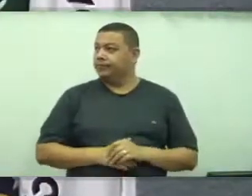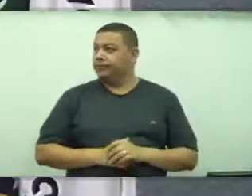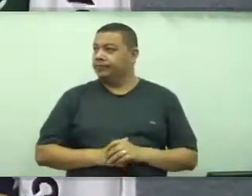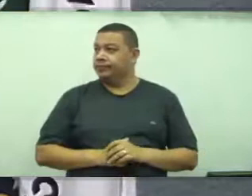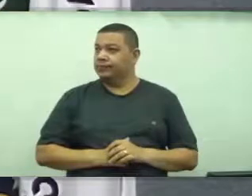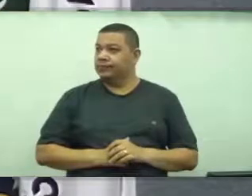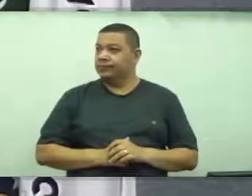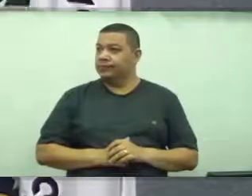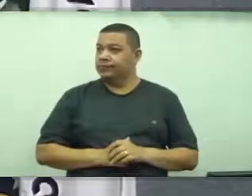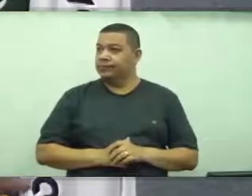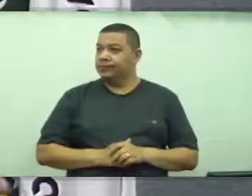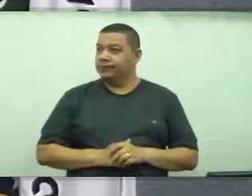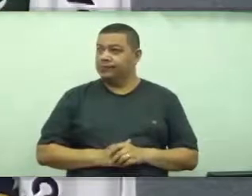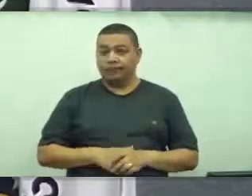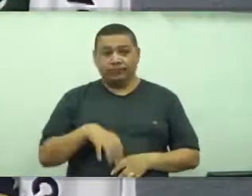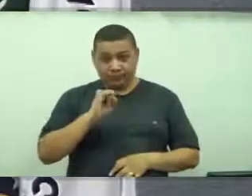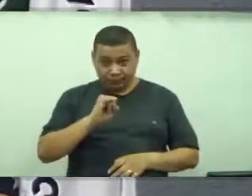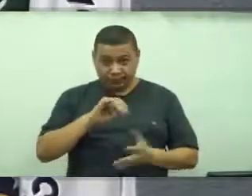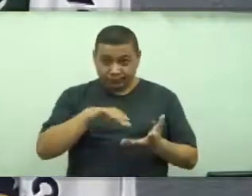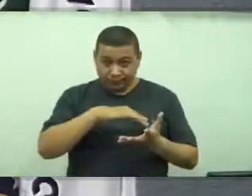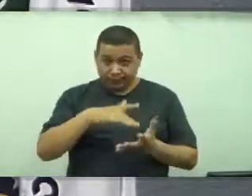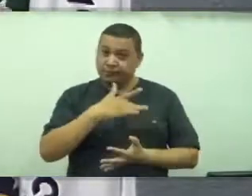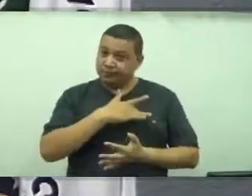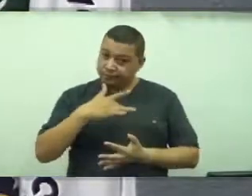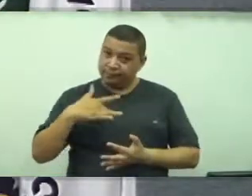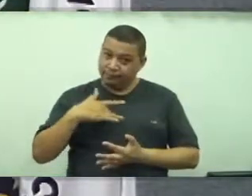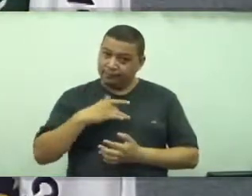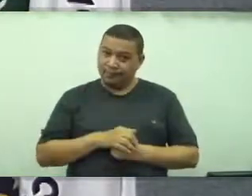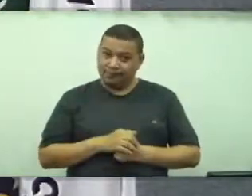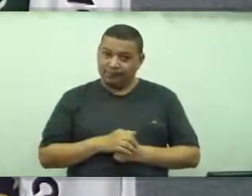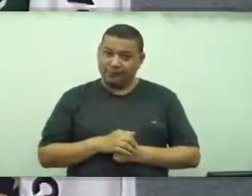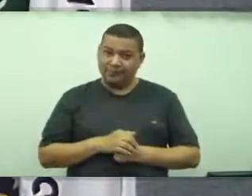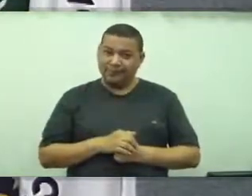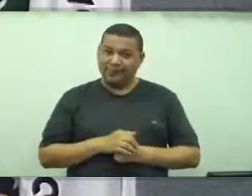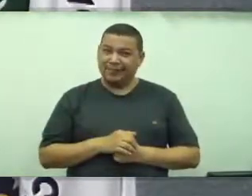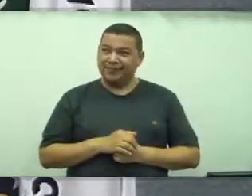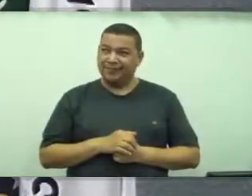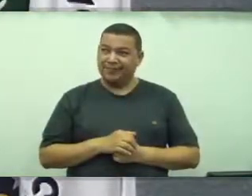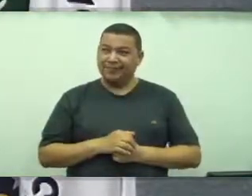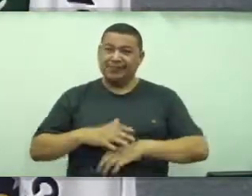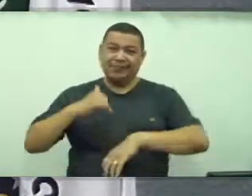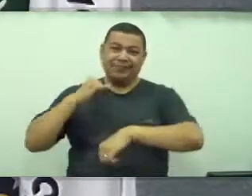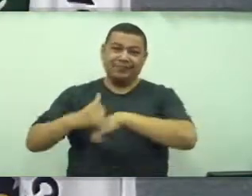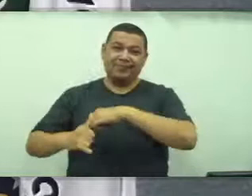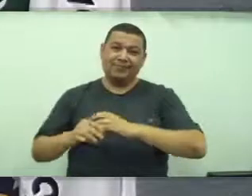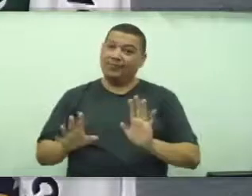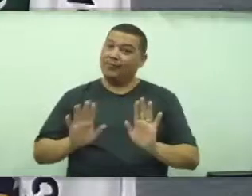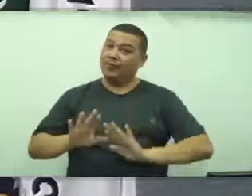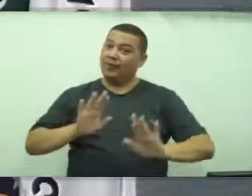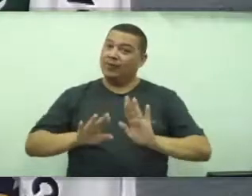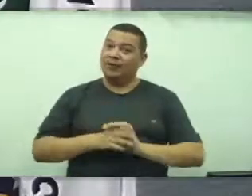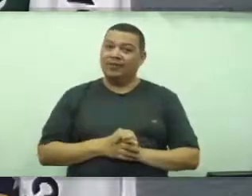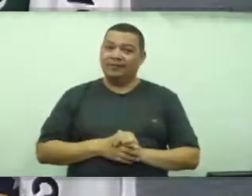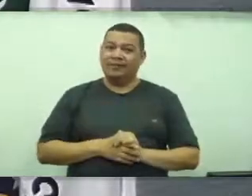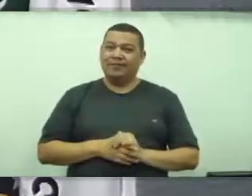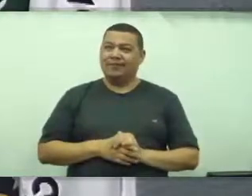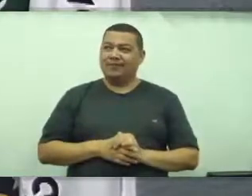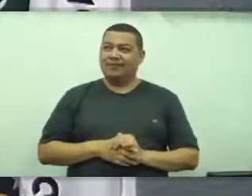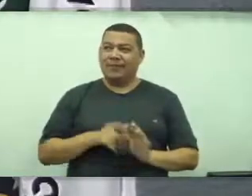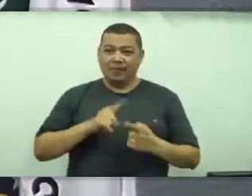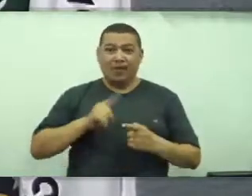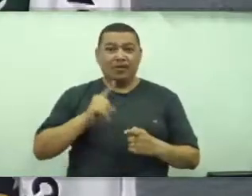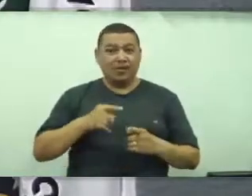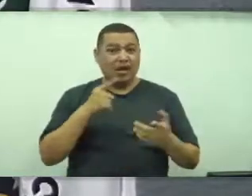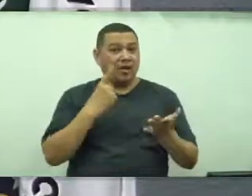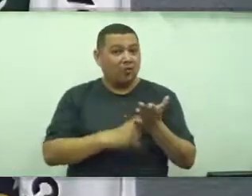o vereador Capiche, se o secretário de saúde do Estado realmente não desmarcar mais esse evento. Que ele estava marcado